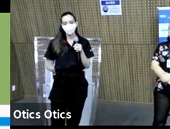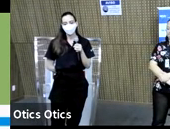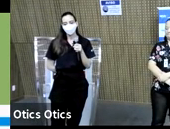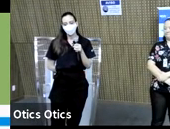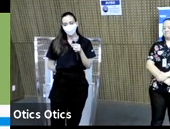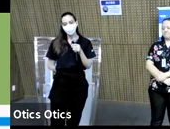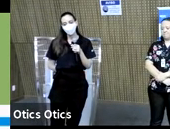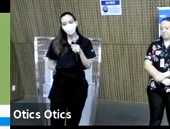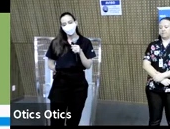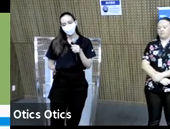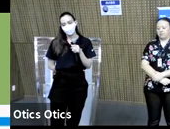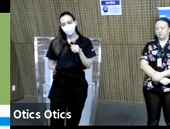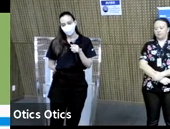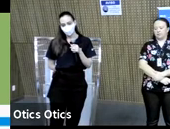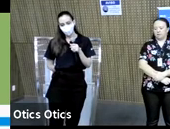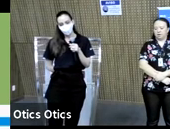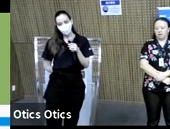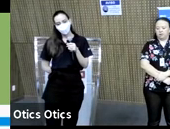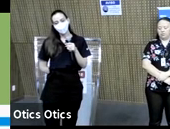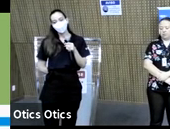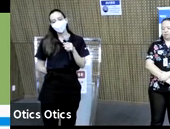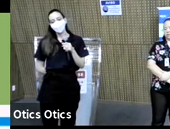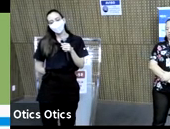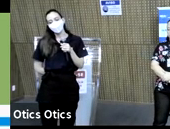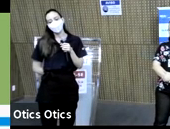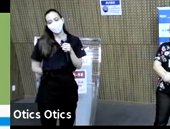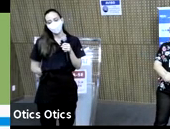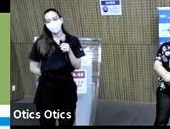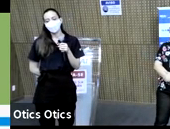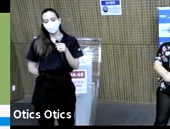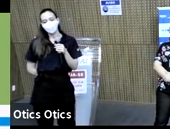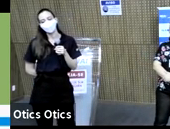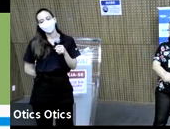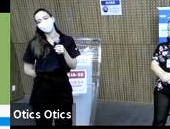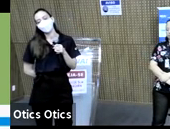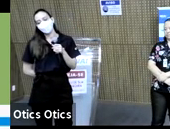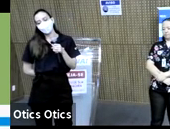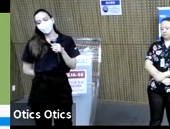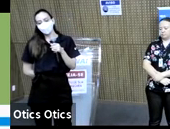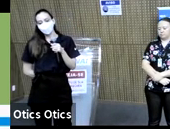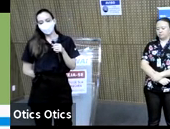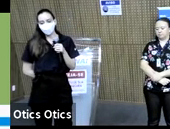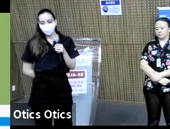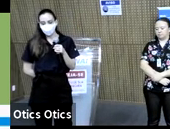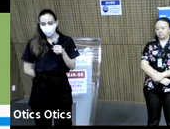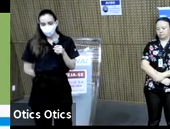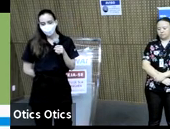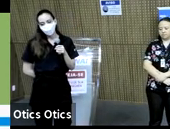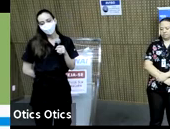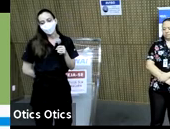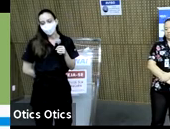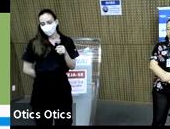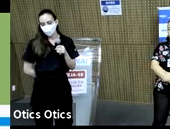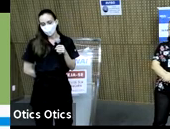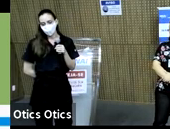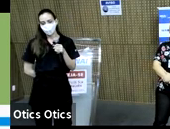uma aumentada já, né? 53%, consulta médica de hipertensão, 9% em